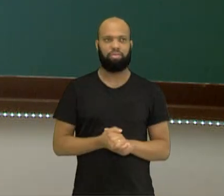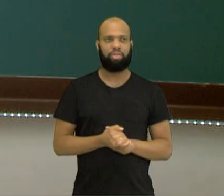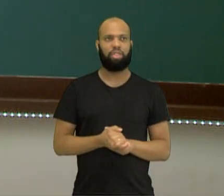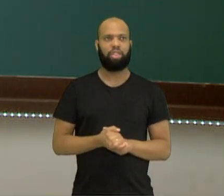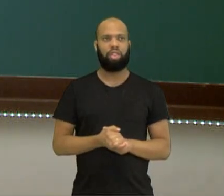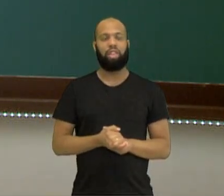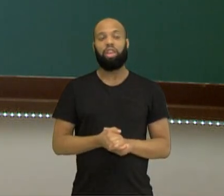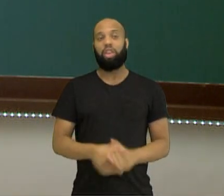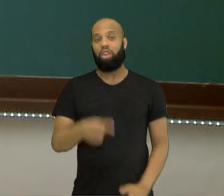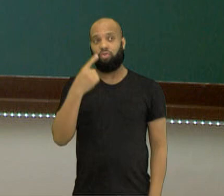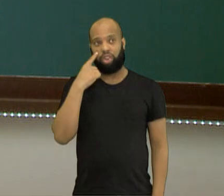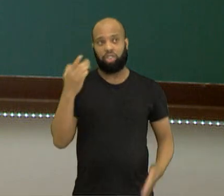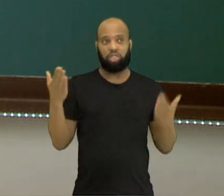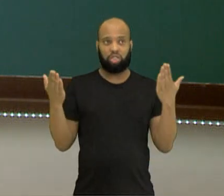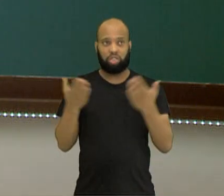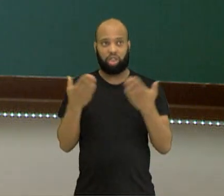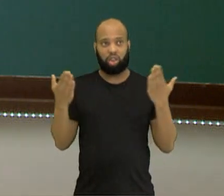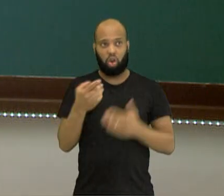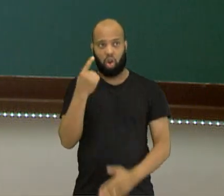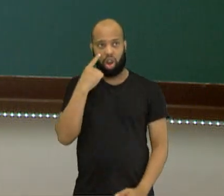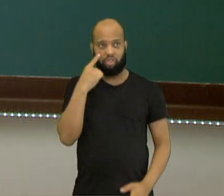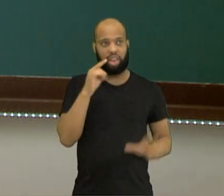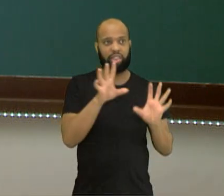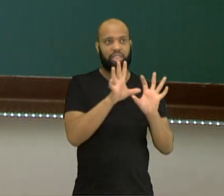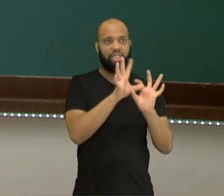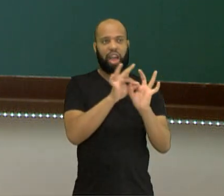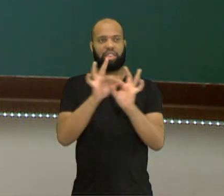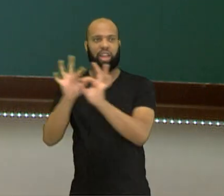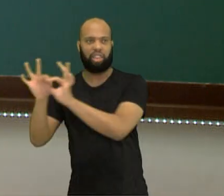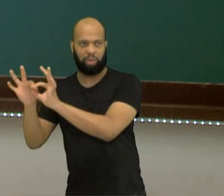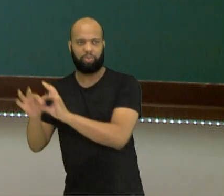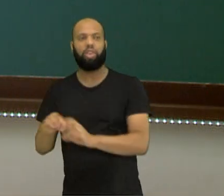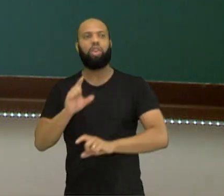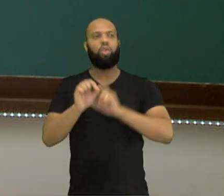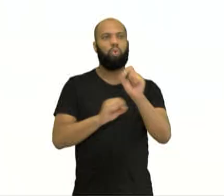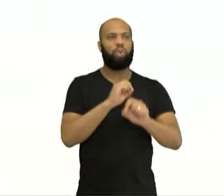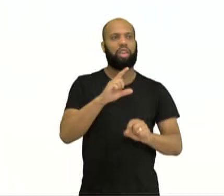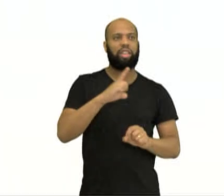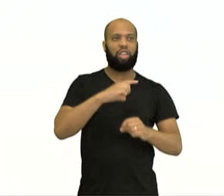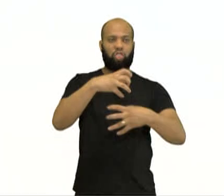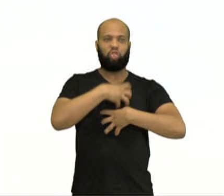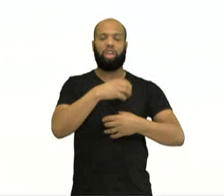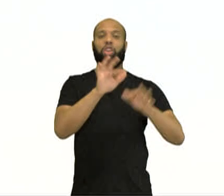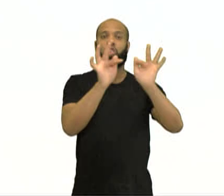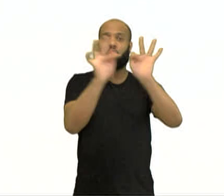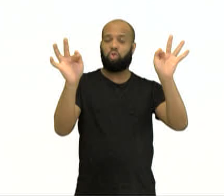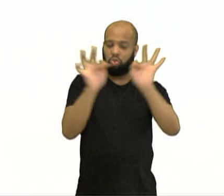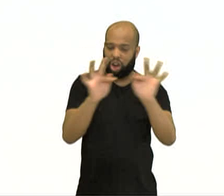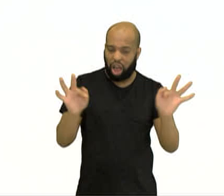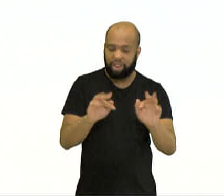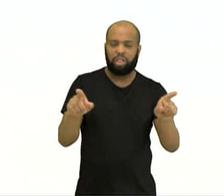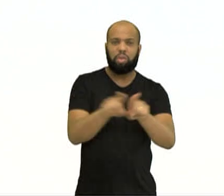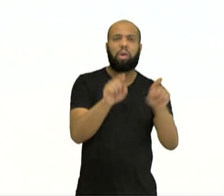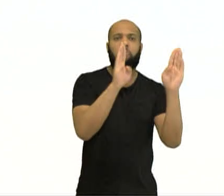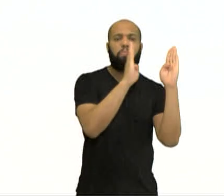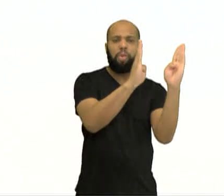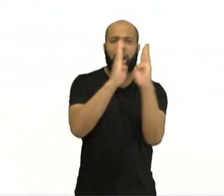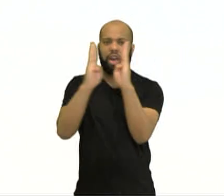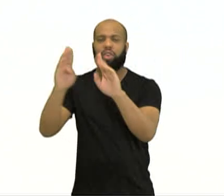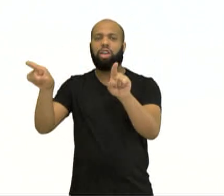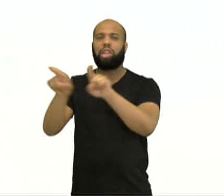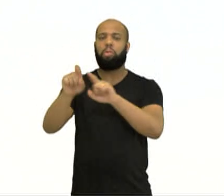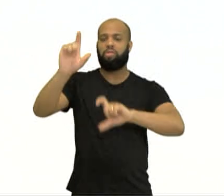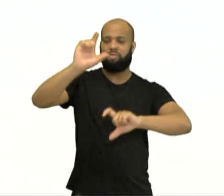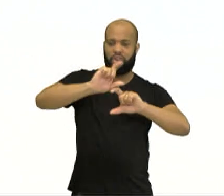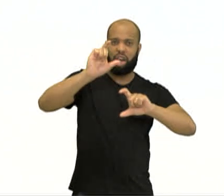Aliás, antes de retomar, vamos falar da coerência, da sequência textual, que é a coesão. O encadeamento, a articulação de frases, orações, períodos e parágrafos se